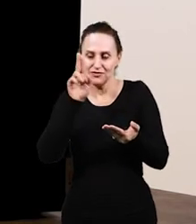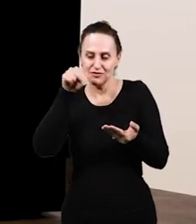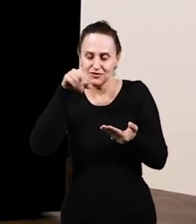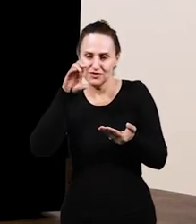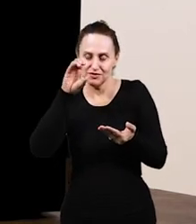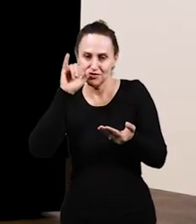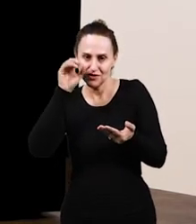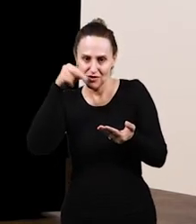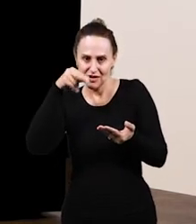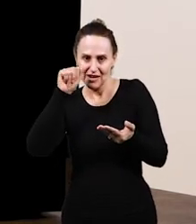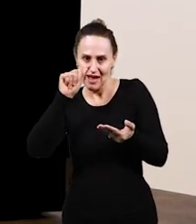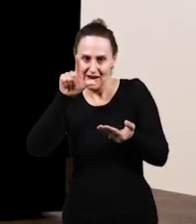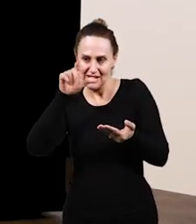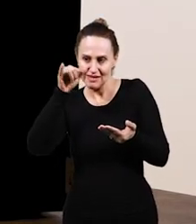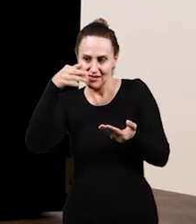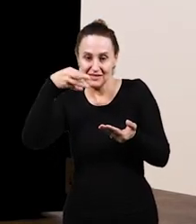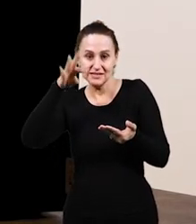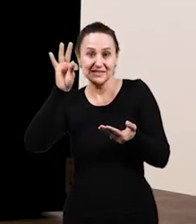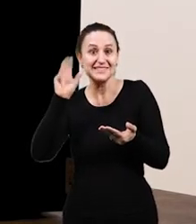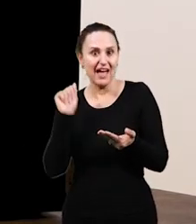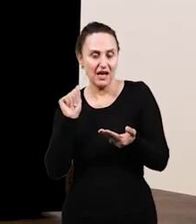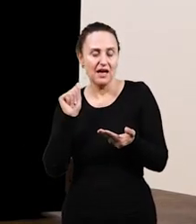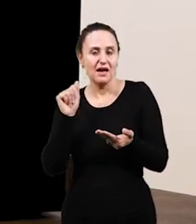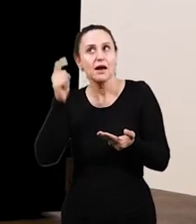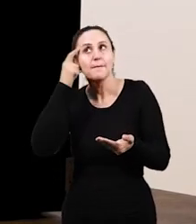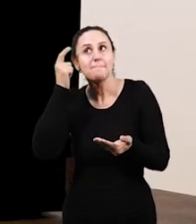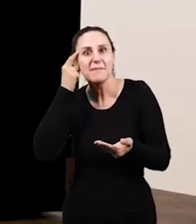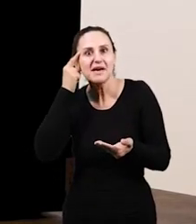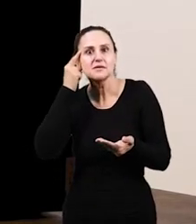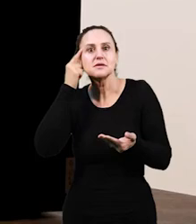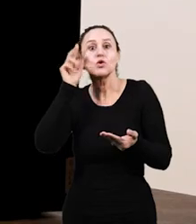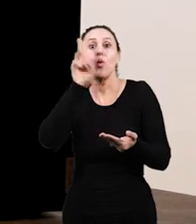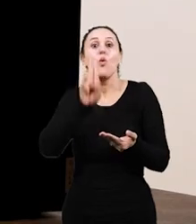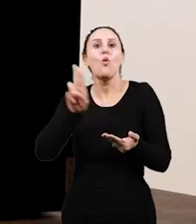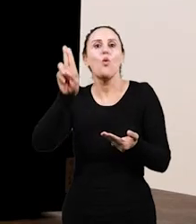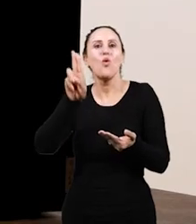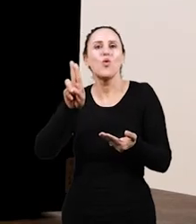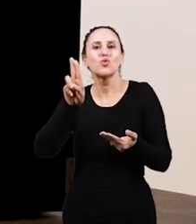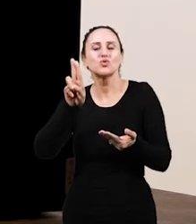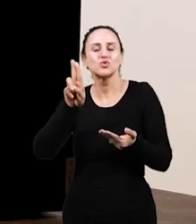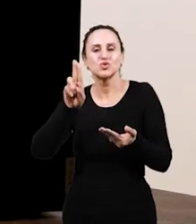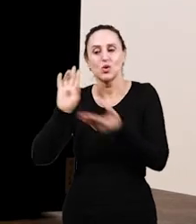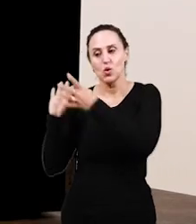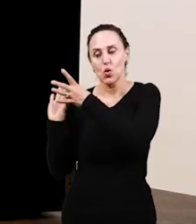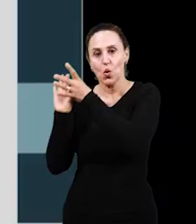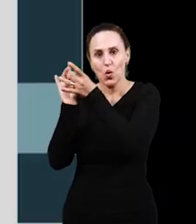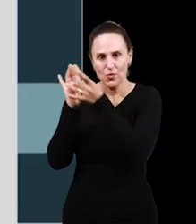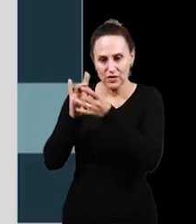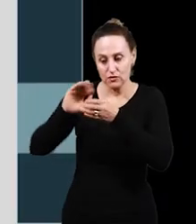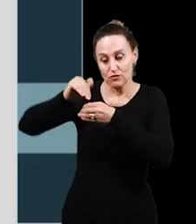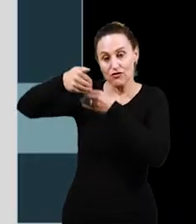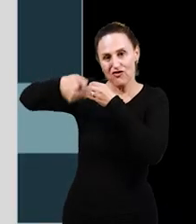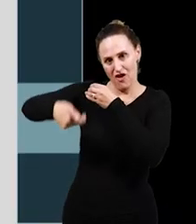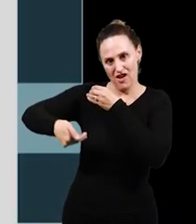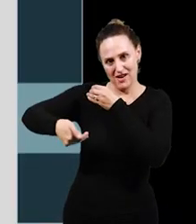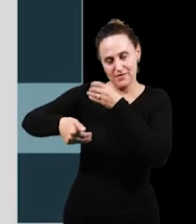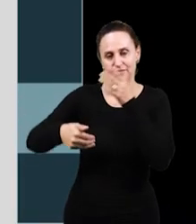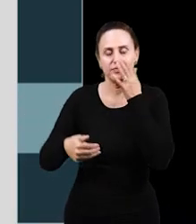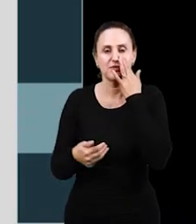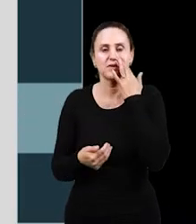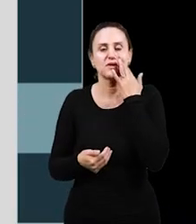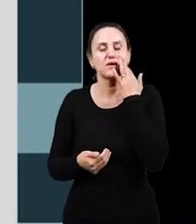vão pensar na linguagem urso mais para frente eu vou dar um exemplo para vocês entenderem como isso funciona melhor e